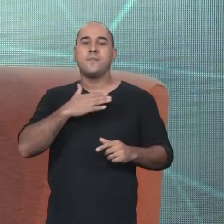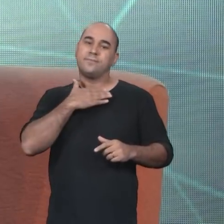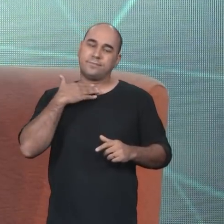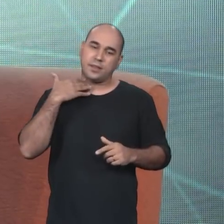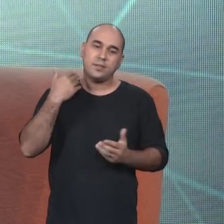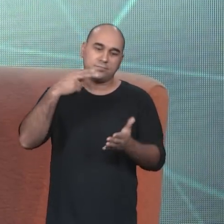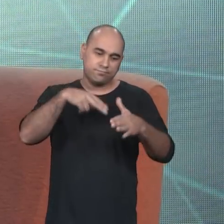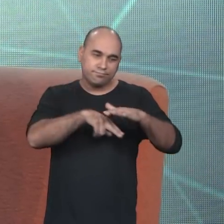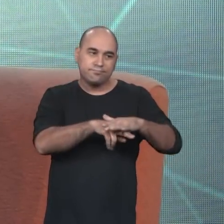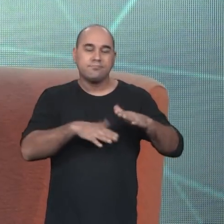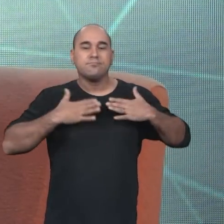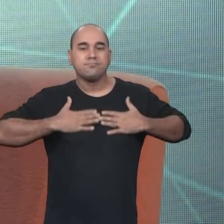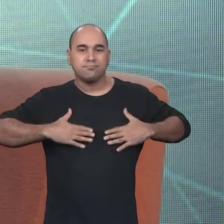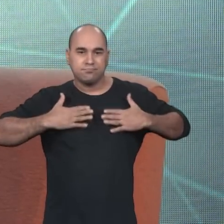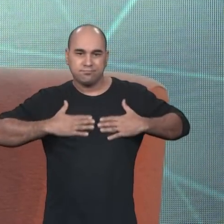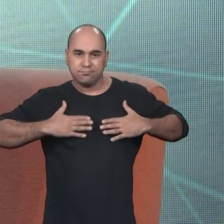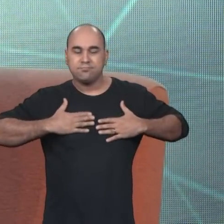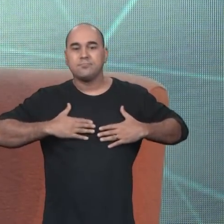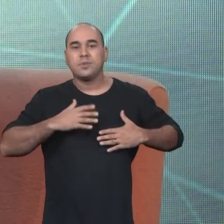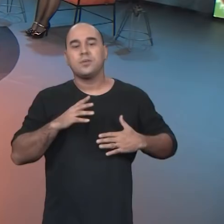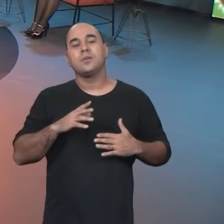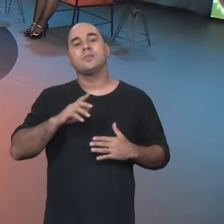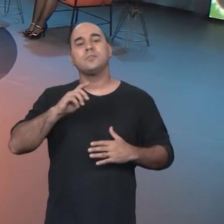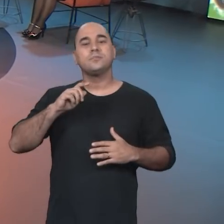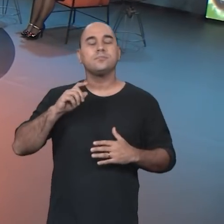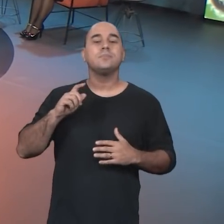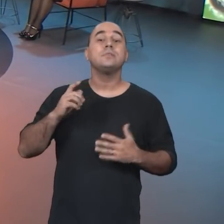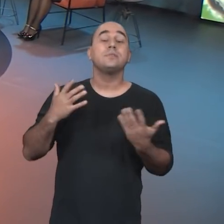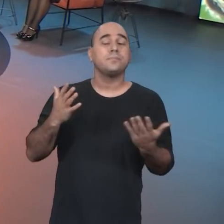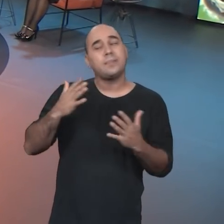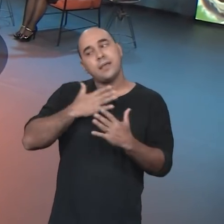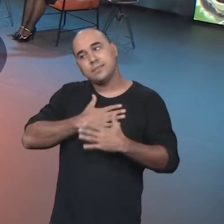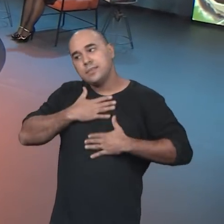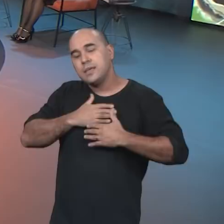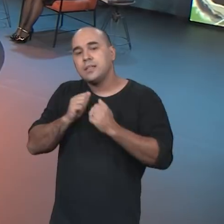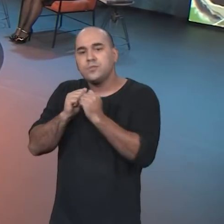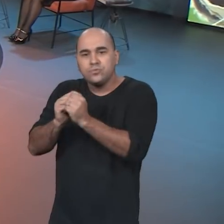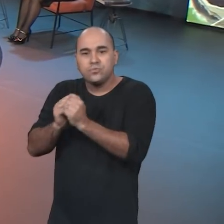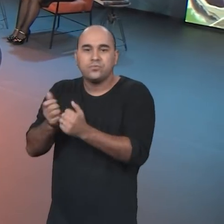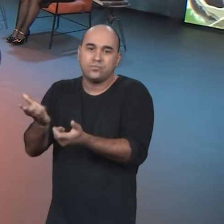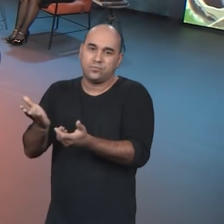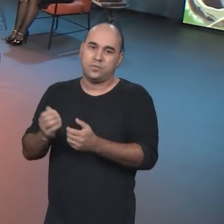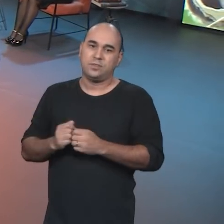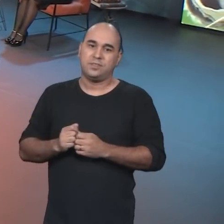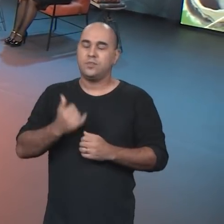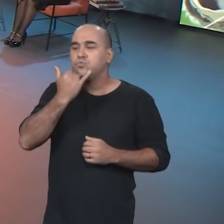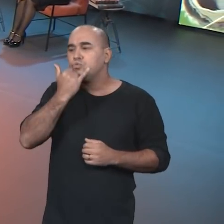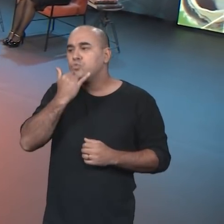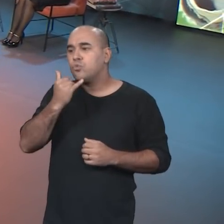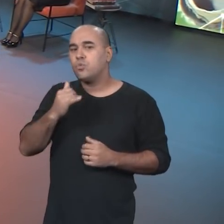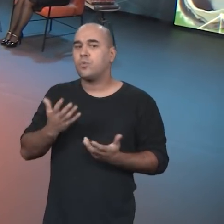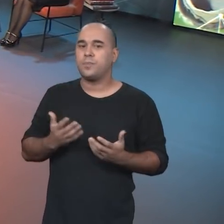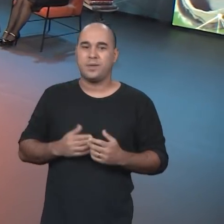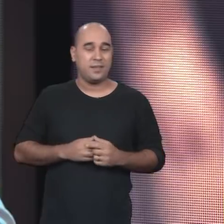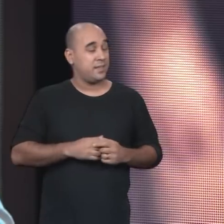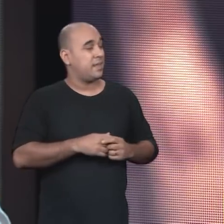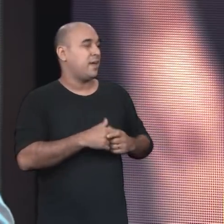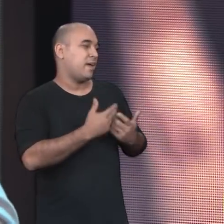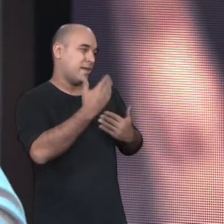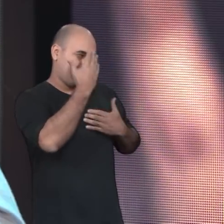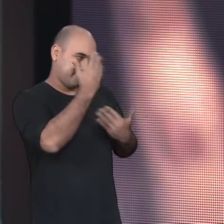volta de Jesus, em nome de nosso Deus, viu? E prazer estar com você aqui, viu, Cíntia? É tudo meu, professor. Poxa, obrigado. E meu pastor também.